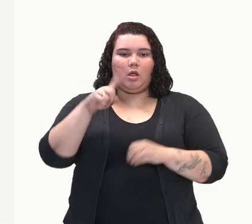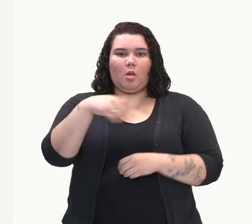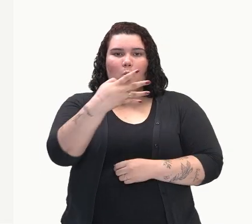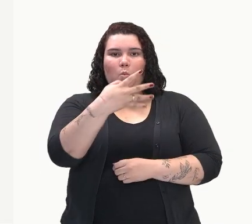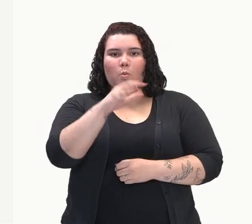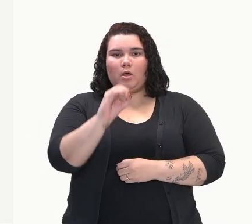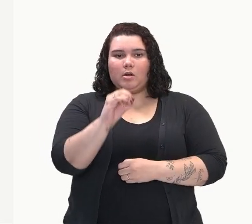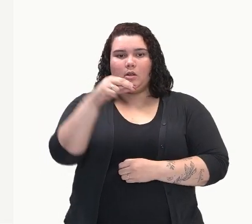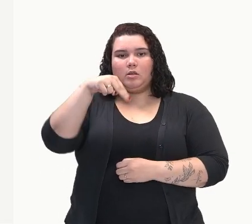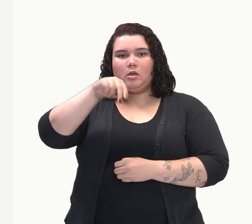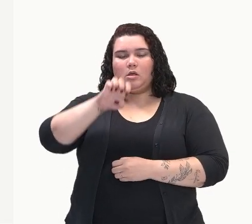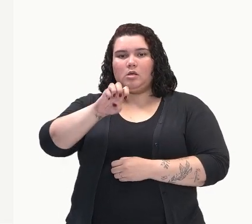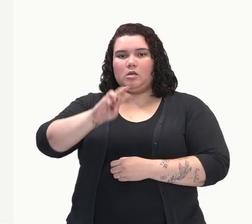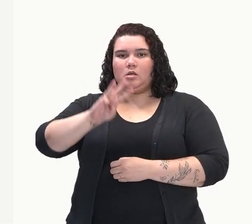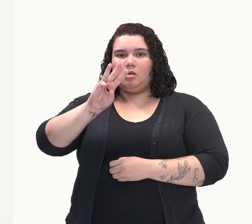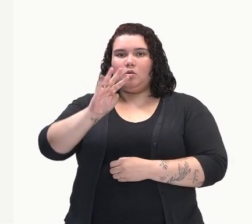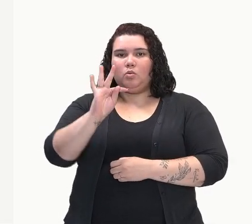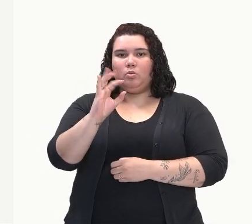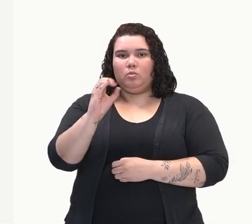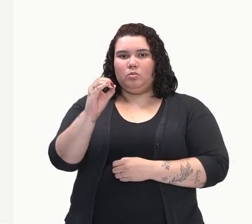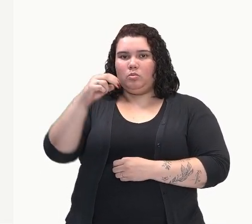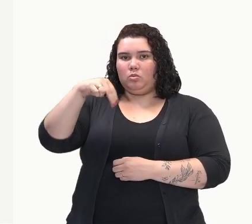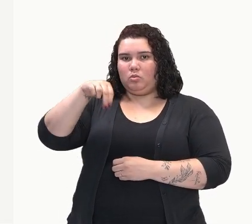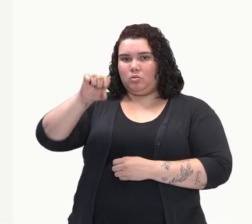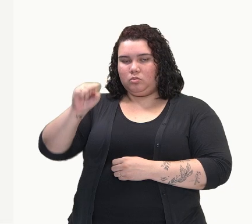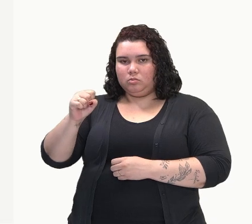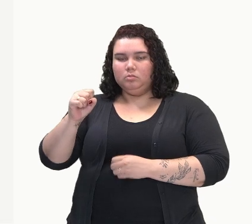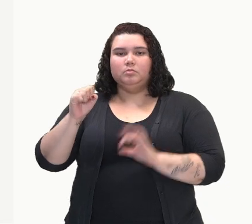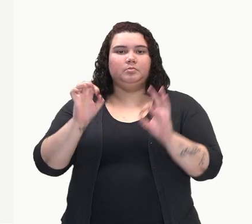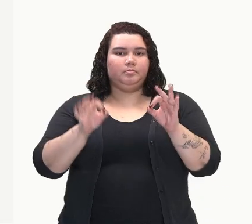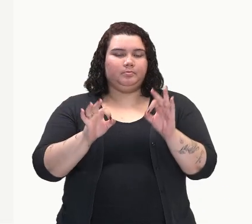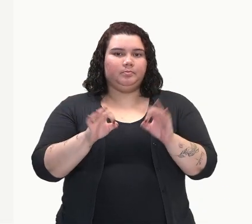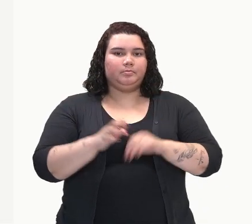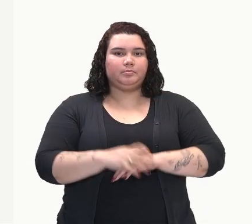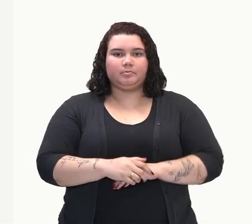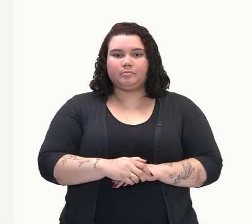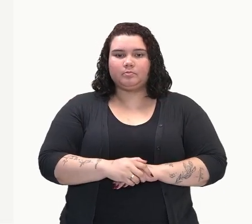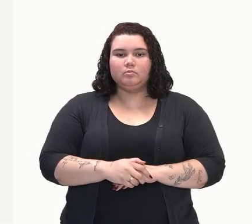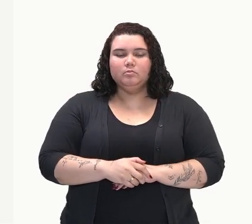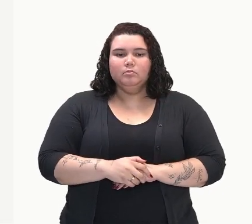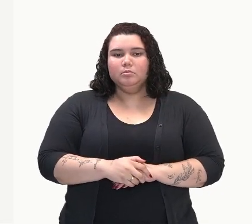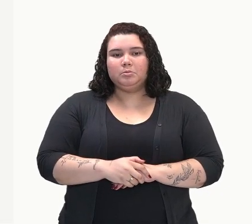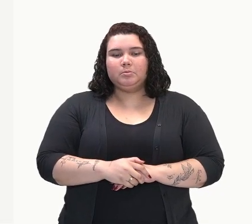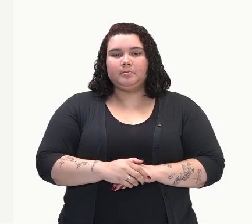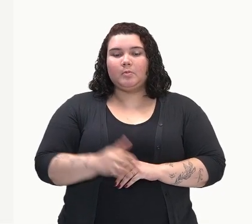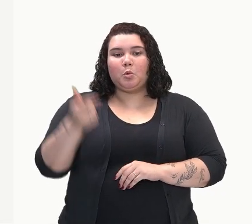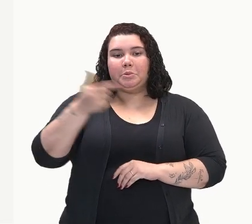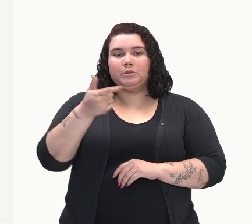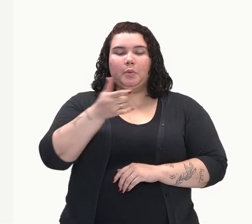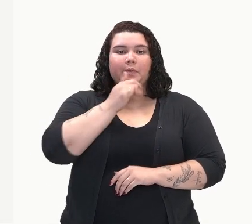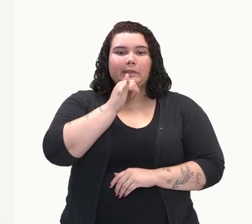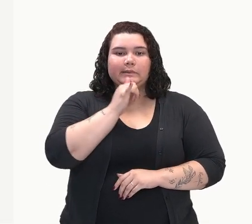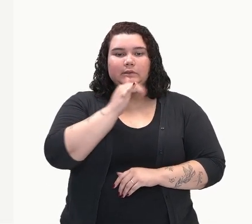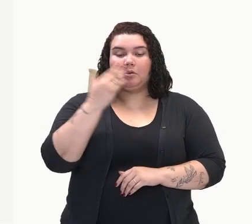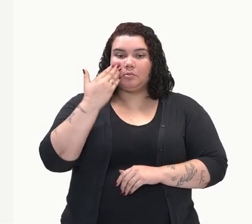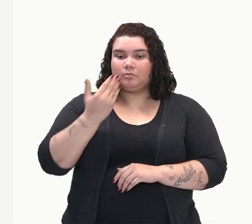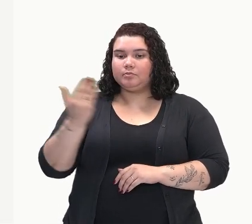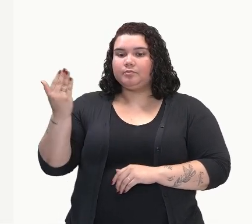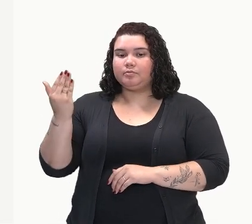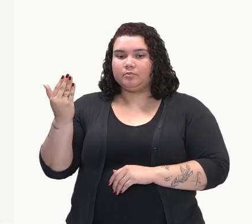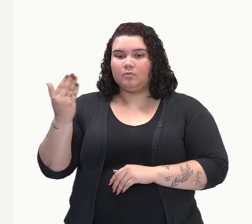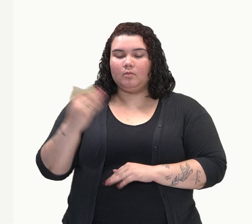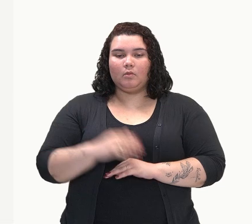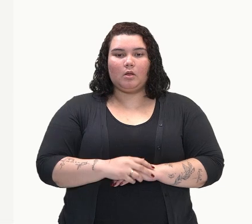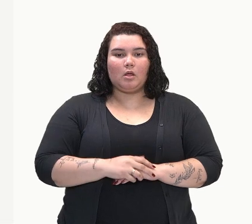Basta somar as forças quando elas têm mesma direção e mesmo sentido. Num segundo caso, eu vou